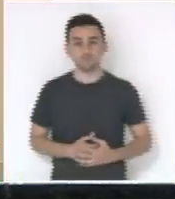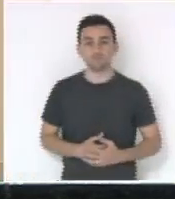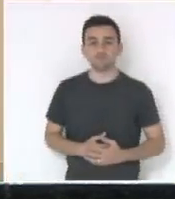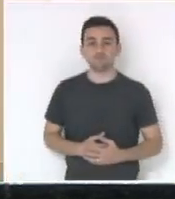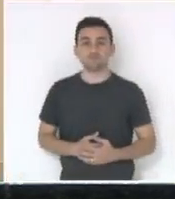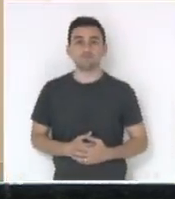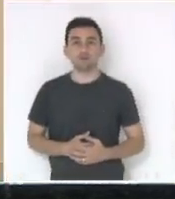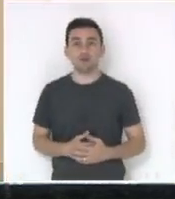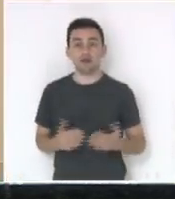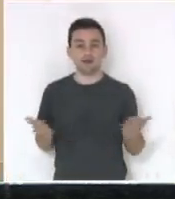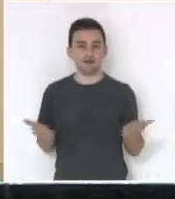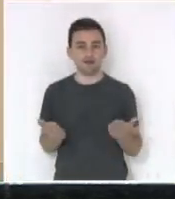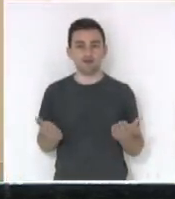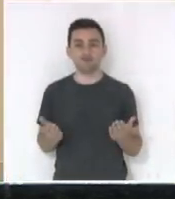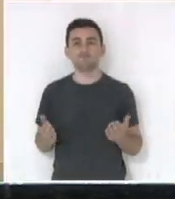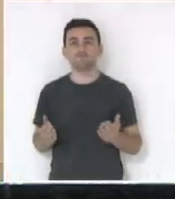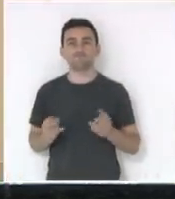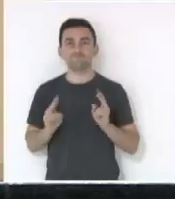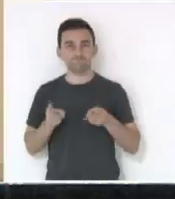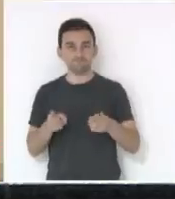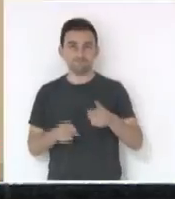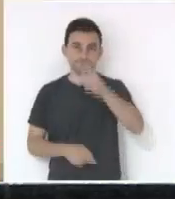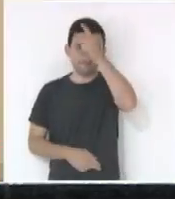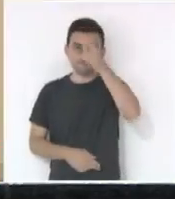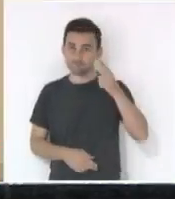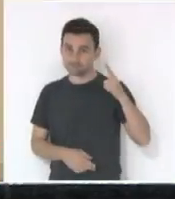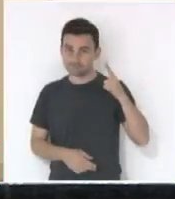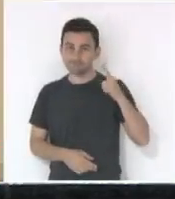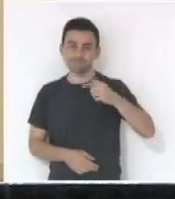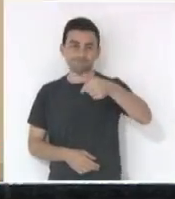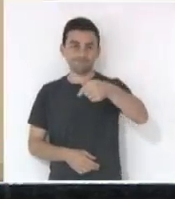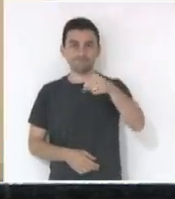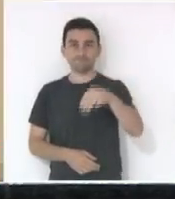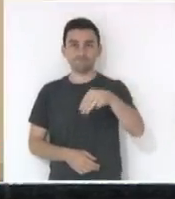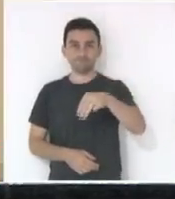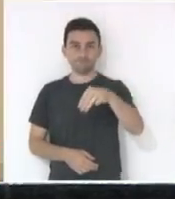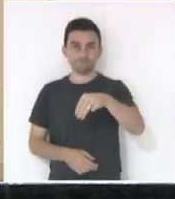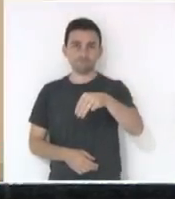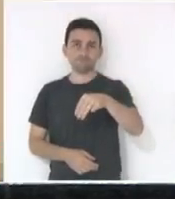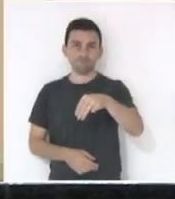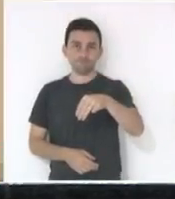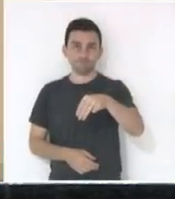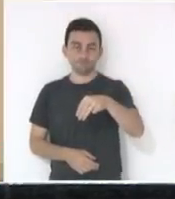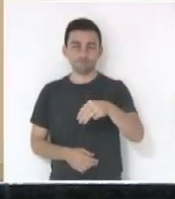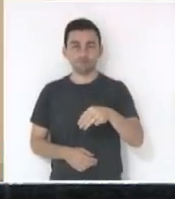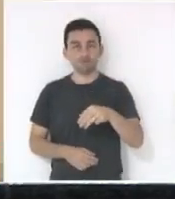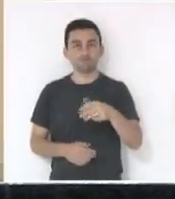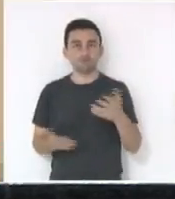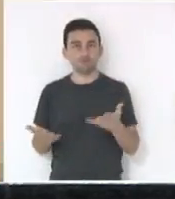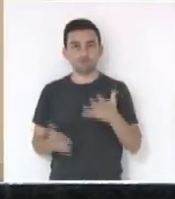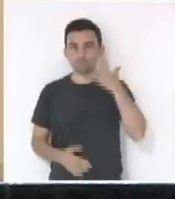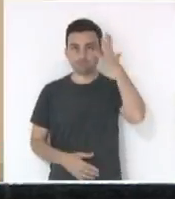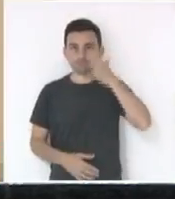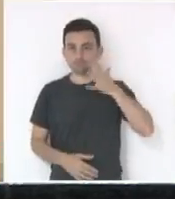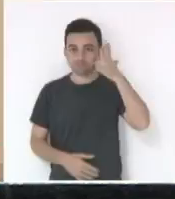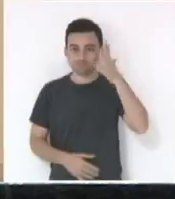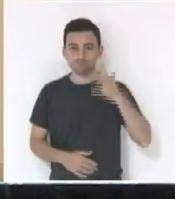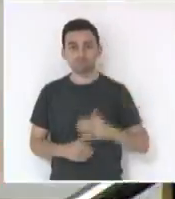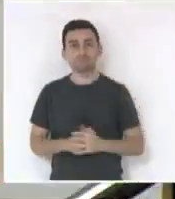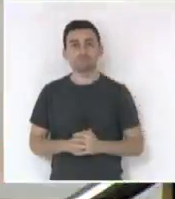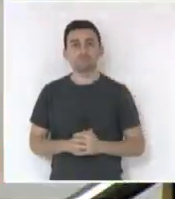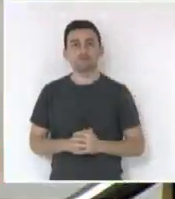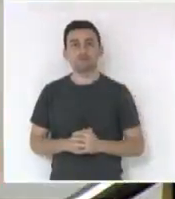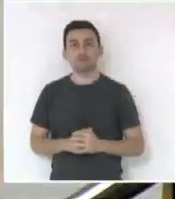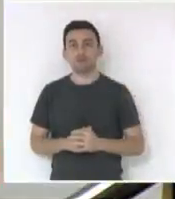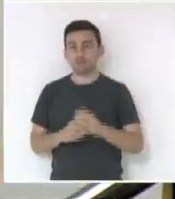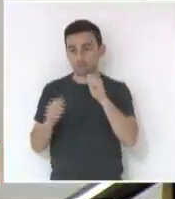ao PSDB, do qual o deputado Leonel Pavan tem mais 7 minutos para se manifestar. Primeiro, espero que a assessoria me encaminhe